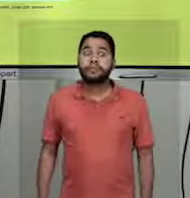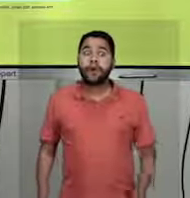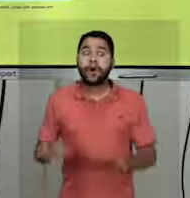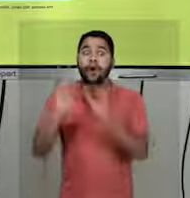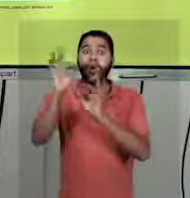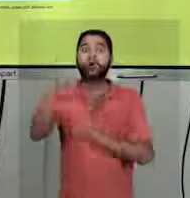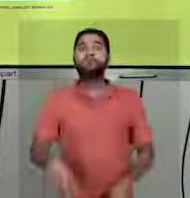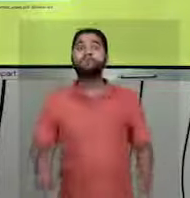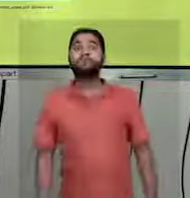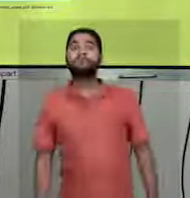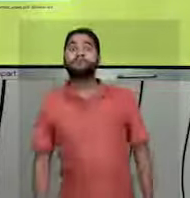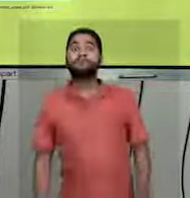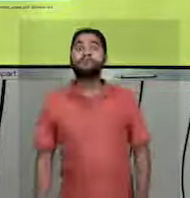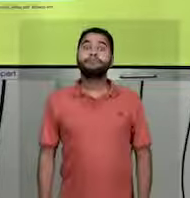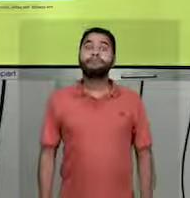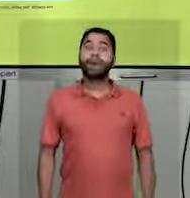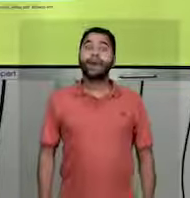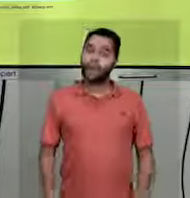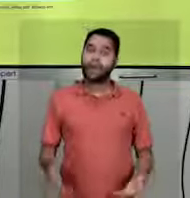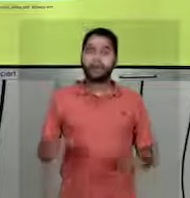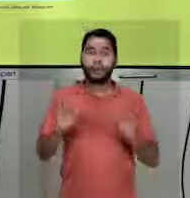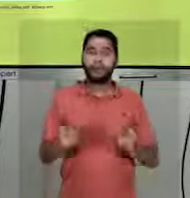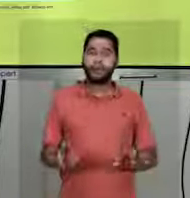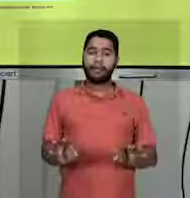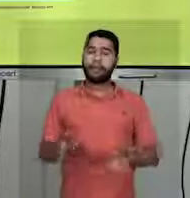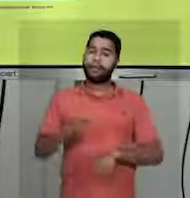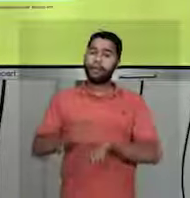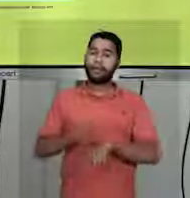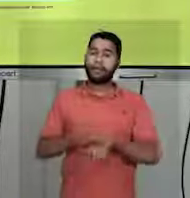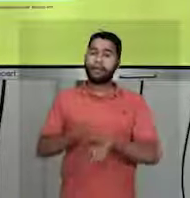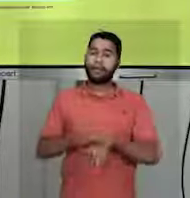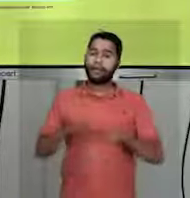longe? Exatamente, está sendo trabalhado